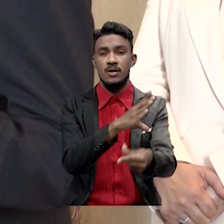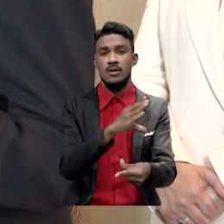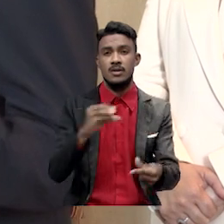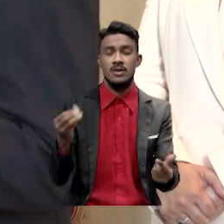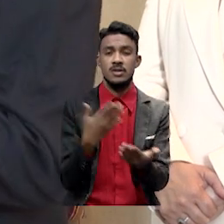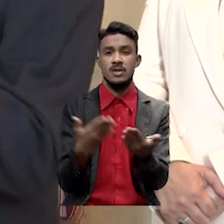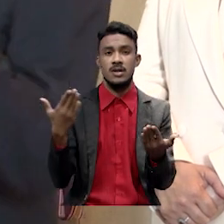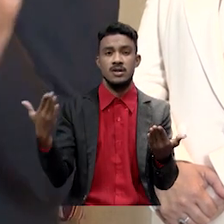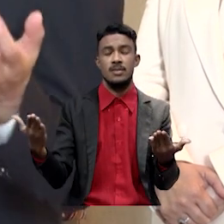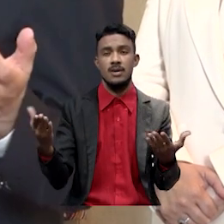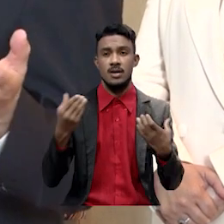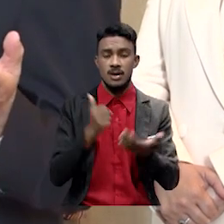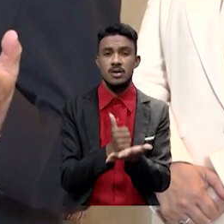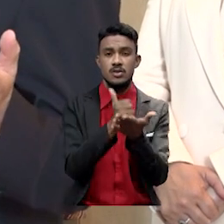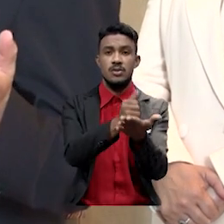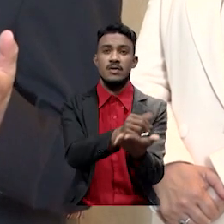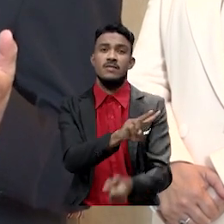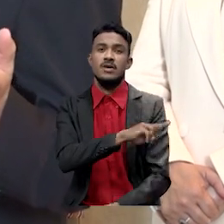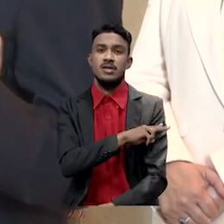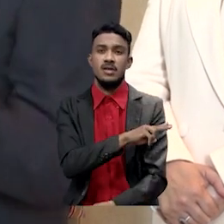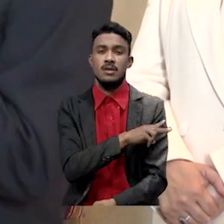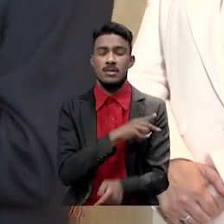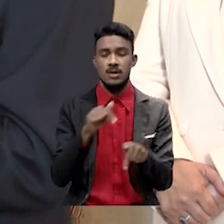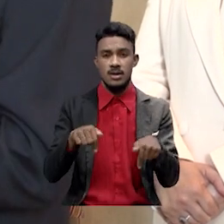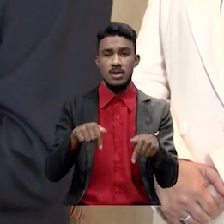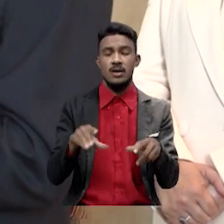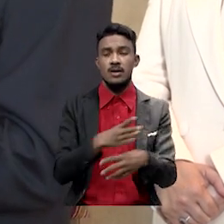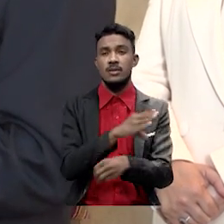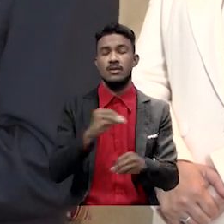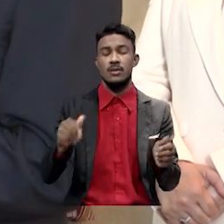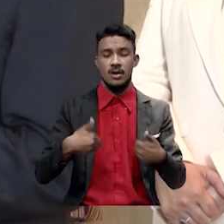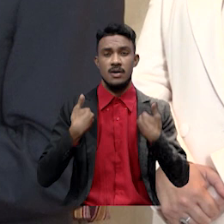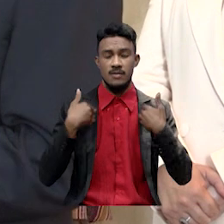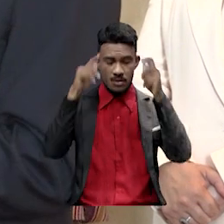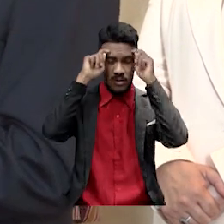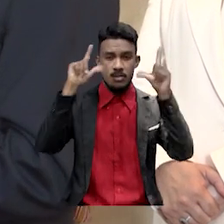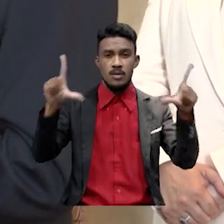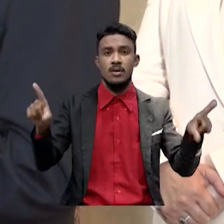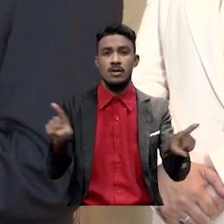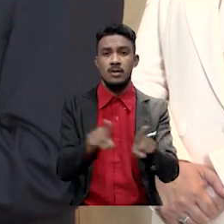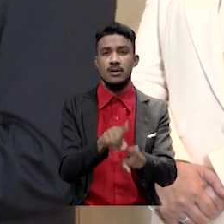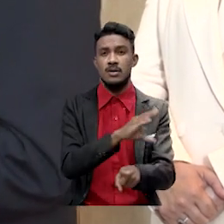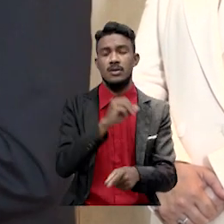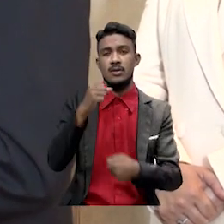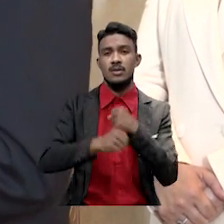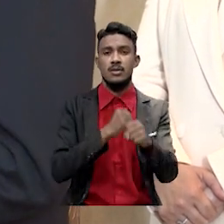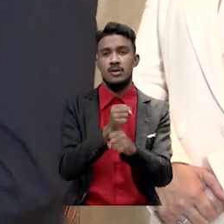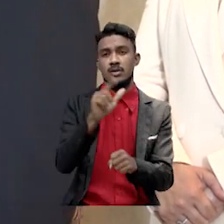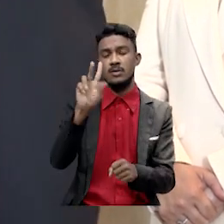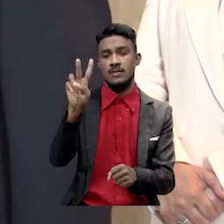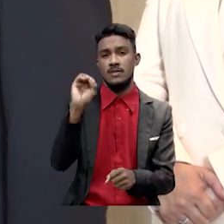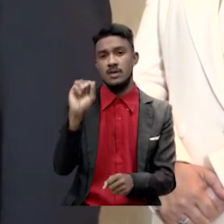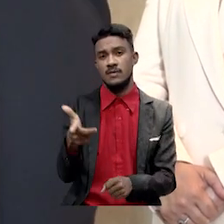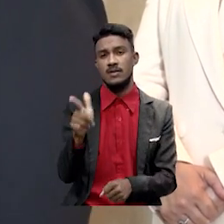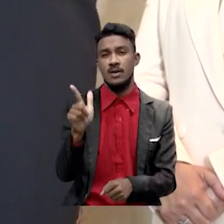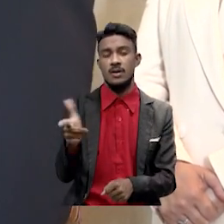material de assistência e vacinas para ajudar a Timor-Leste no combate ao Covid. Nos últimos 20 anos, a nossa equipa médica